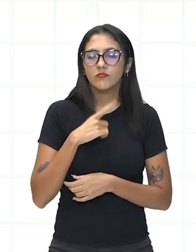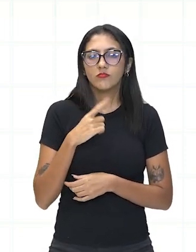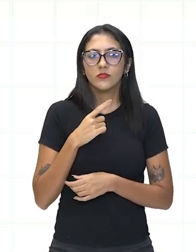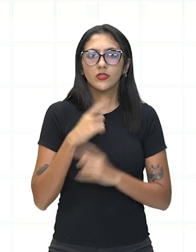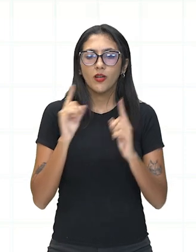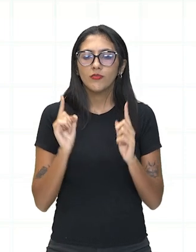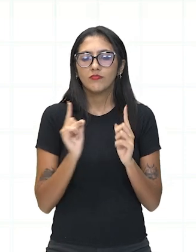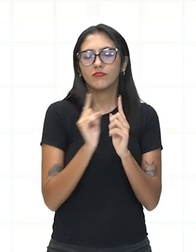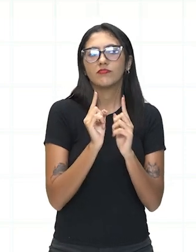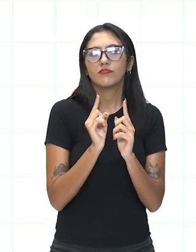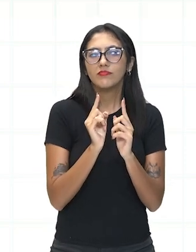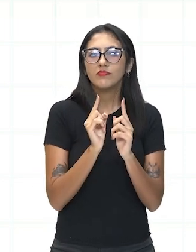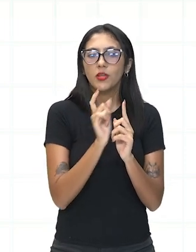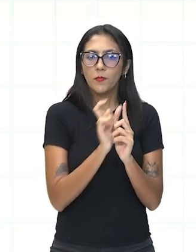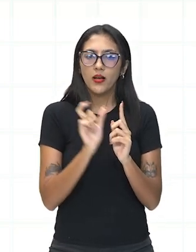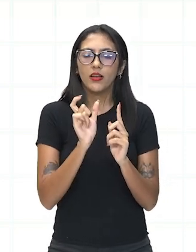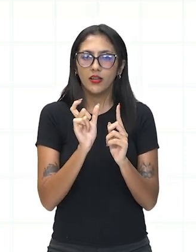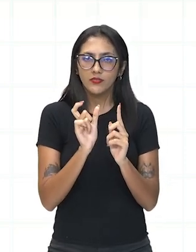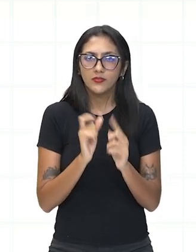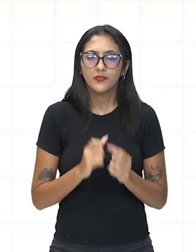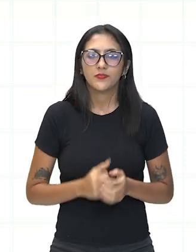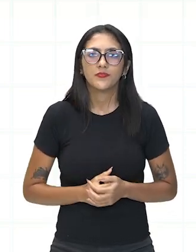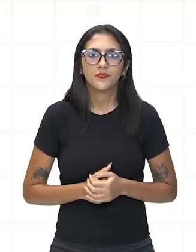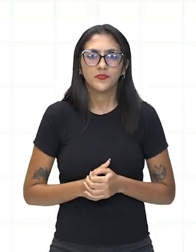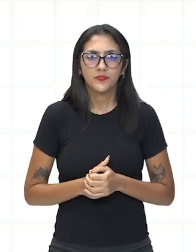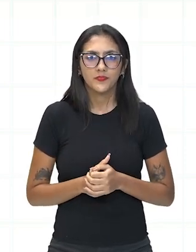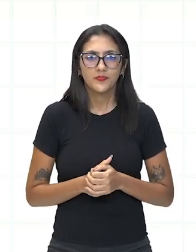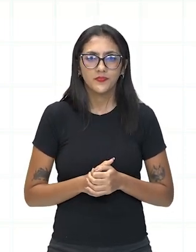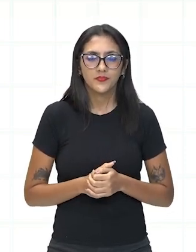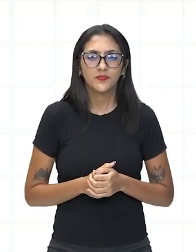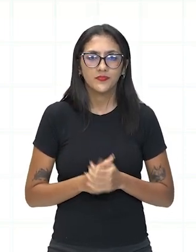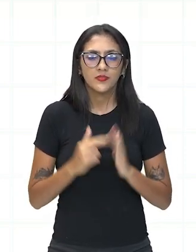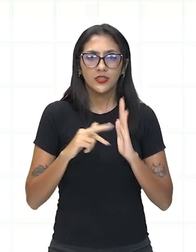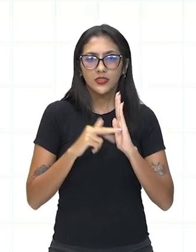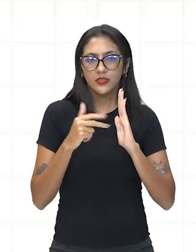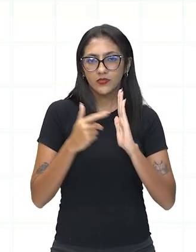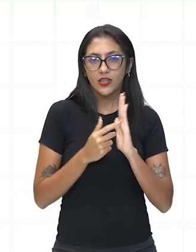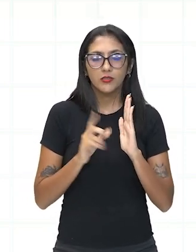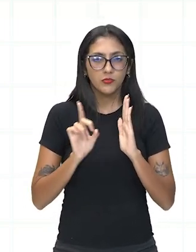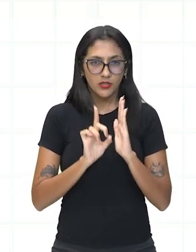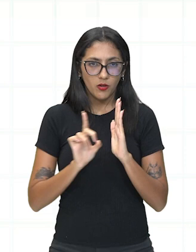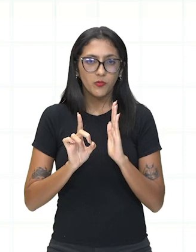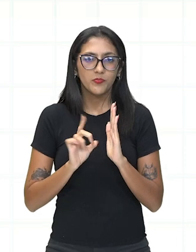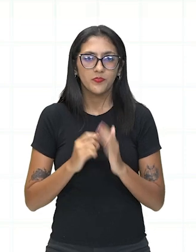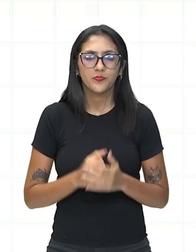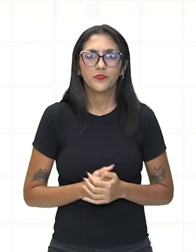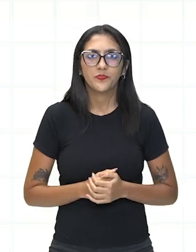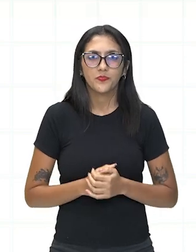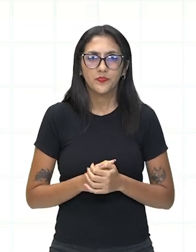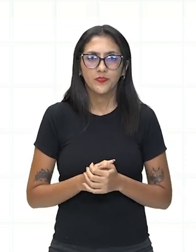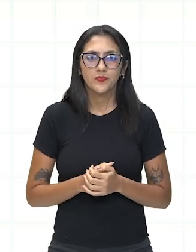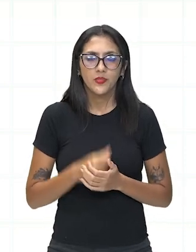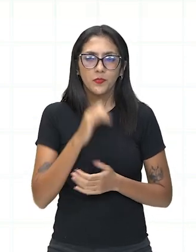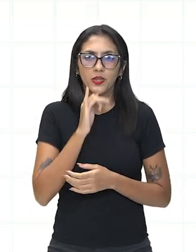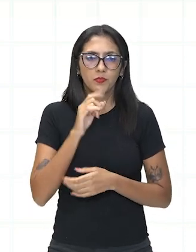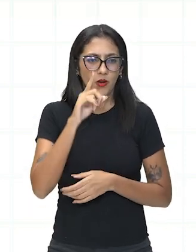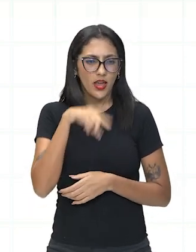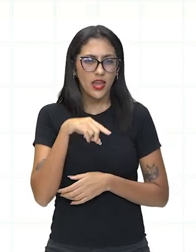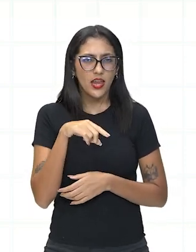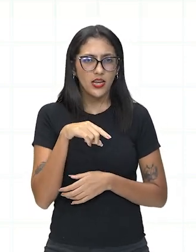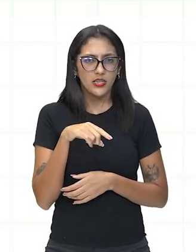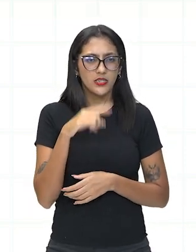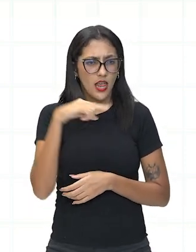eles podiam cantar, né? No caso aí negativa, eles não sabiam. They couldn't. Eles